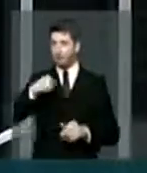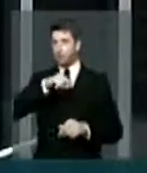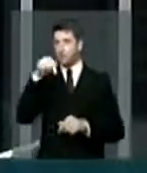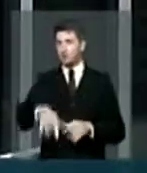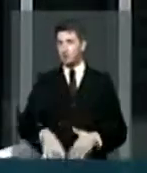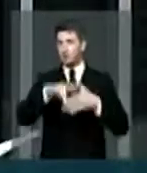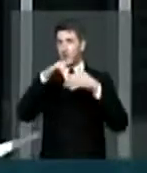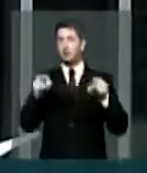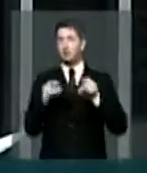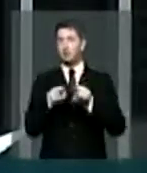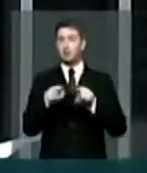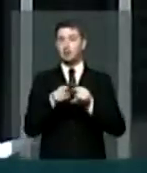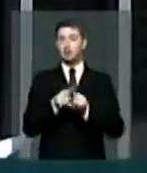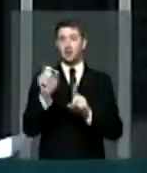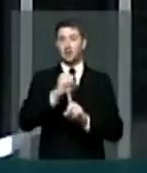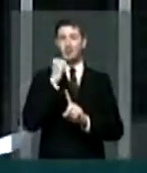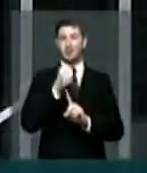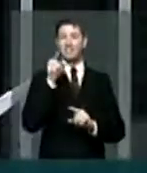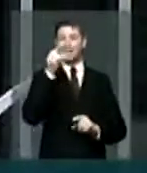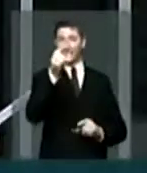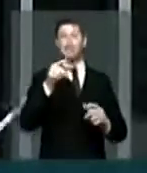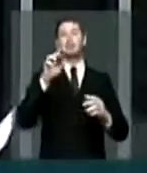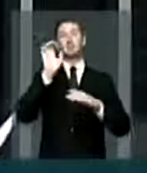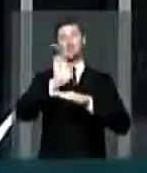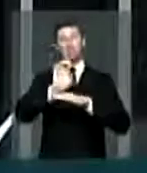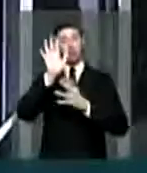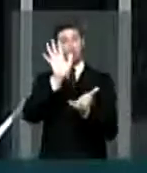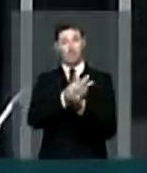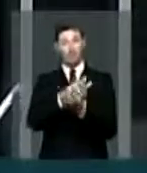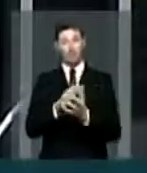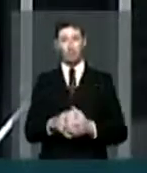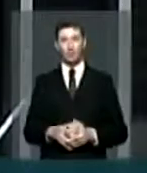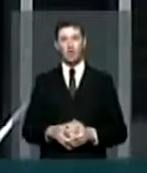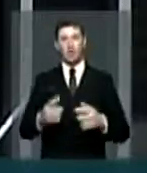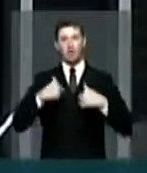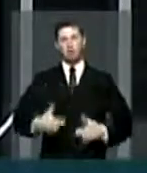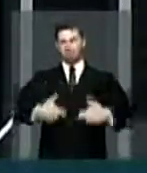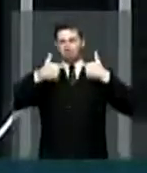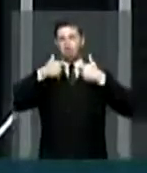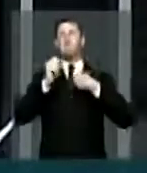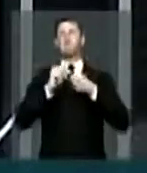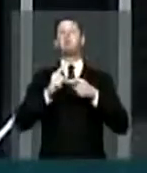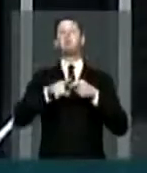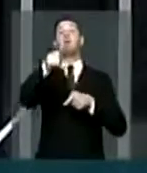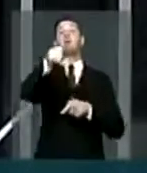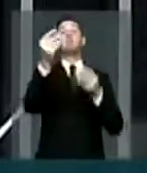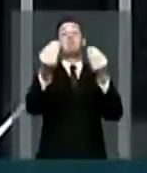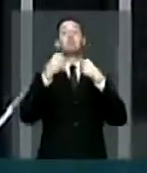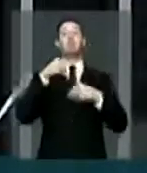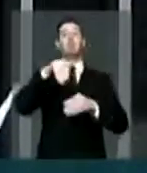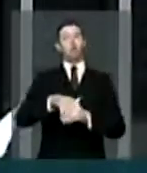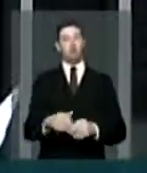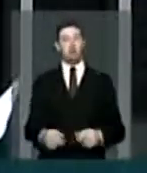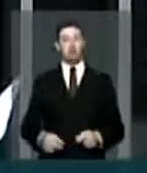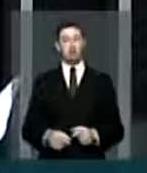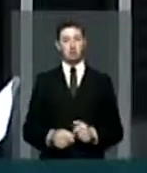representando também a sociedade pernambucana, que com muito orgulho aqui o faço, porque para isso eu fui eleito. Foram